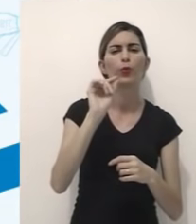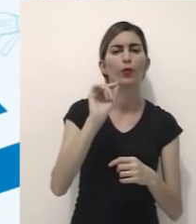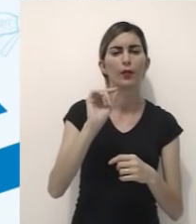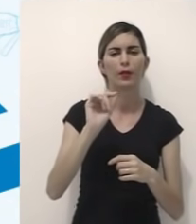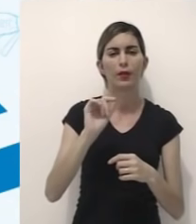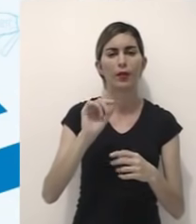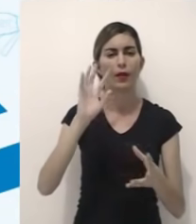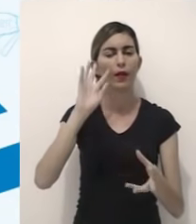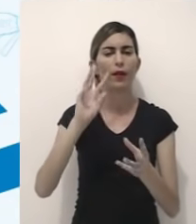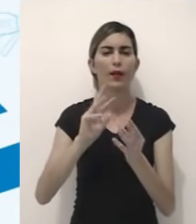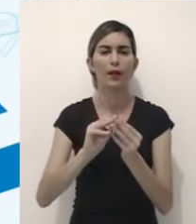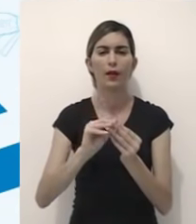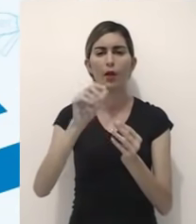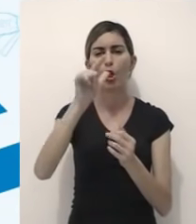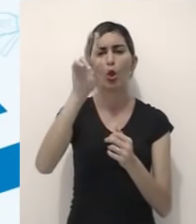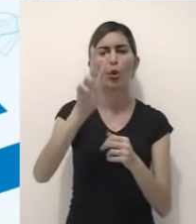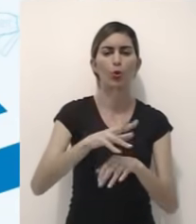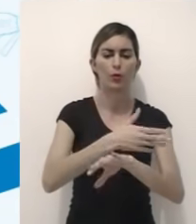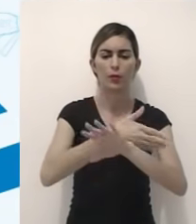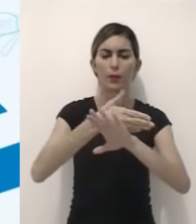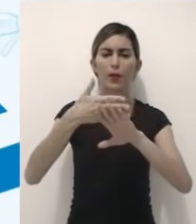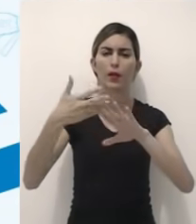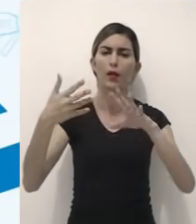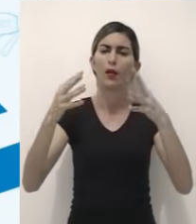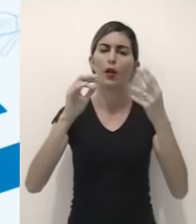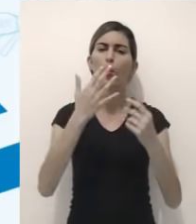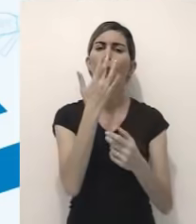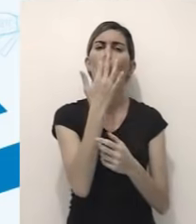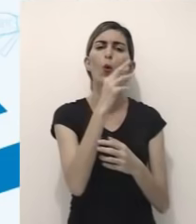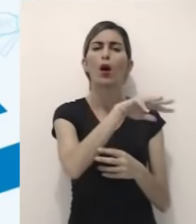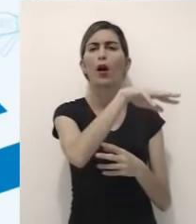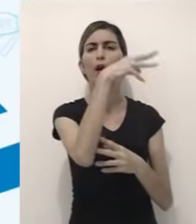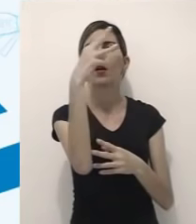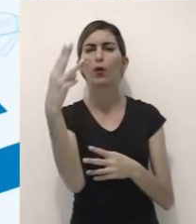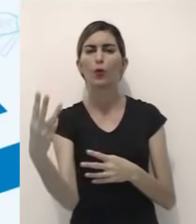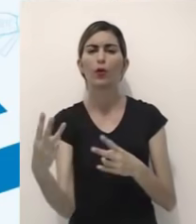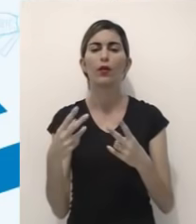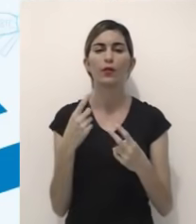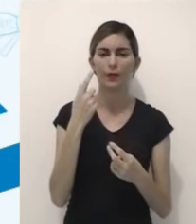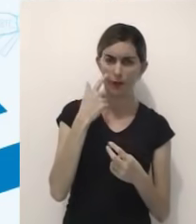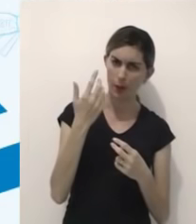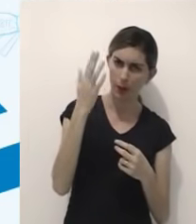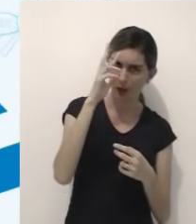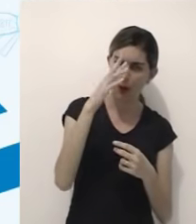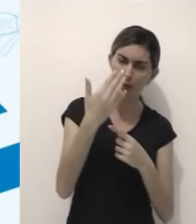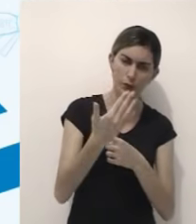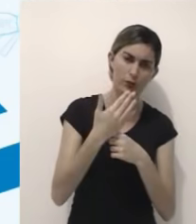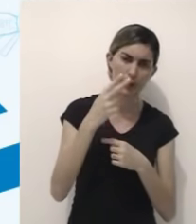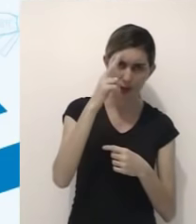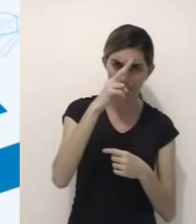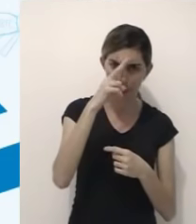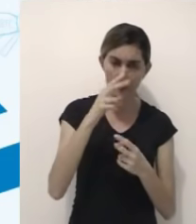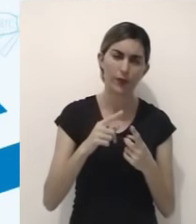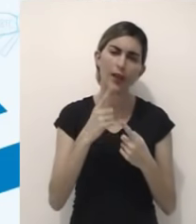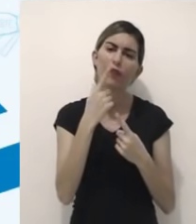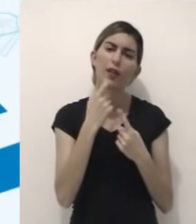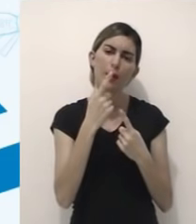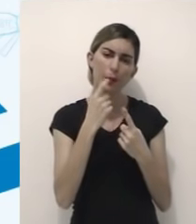arco-íris é resultado da decomposição da luz branca. Quais são as cores do arco-íris? Vamos me ajudar a